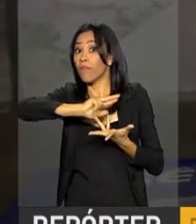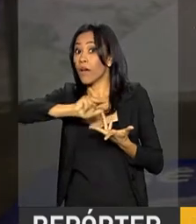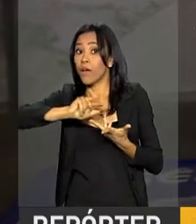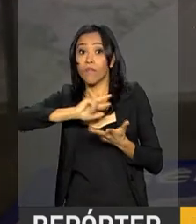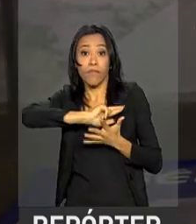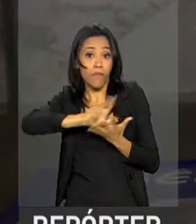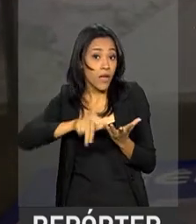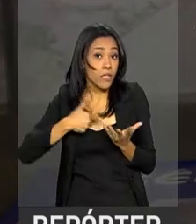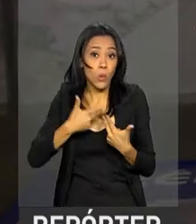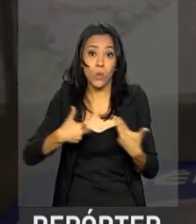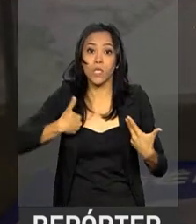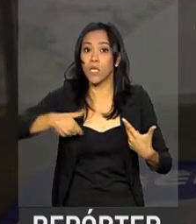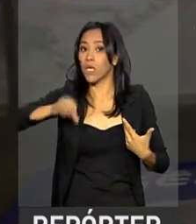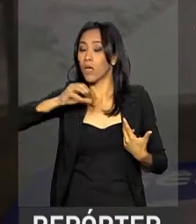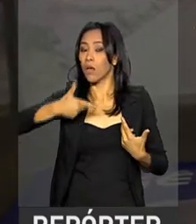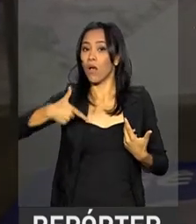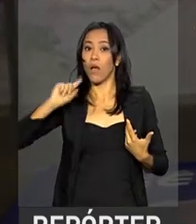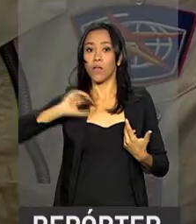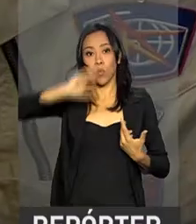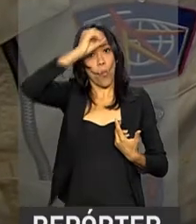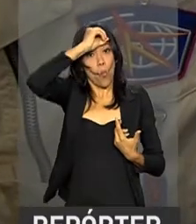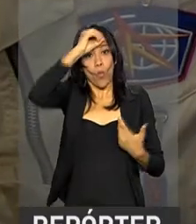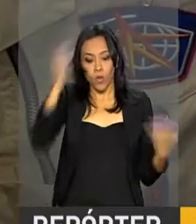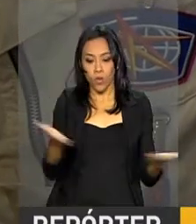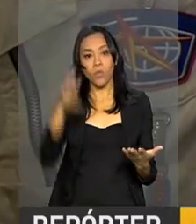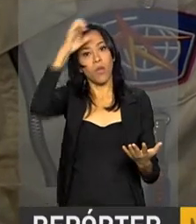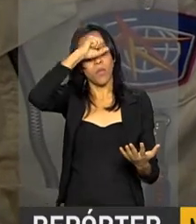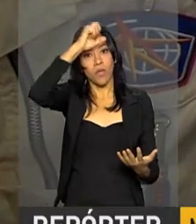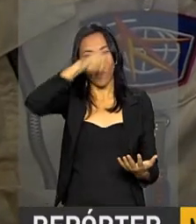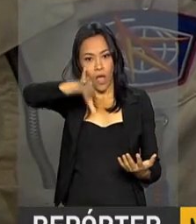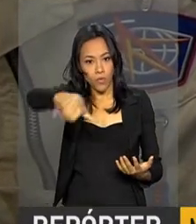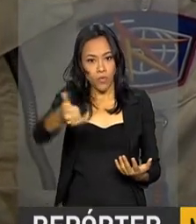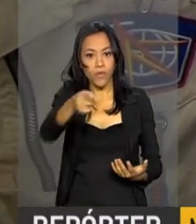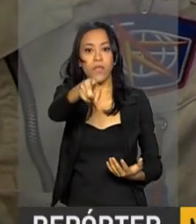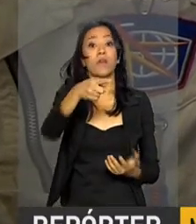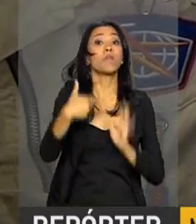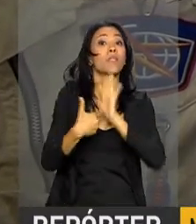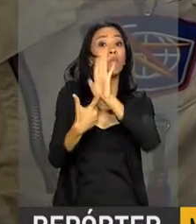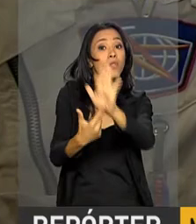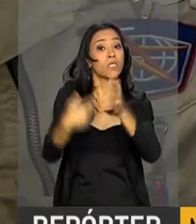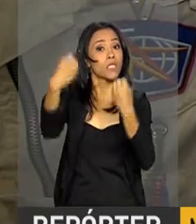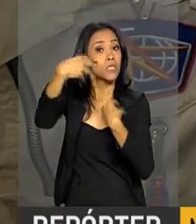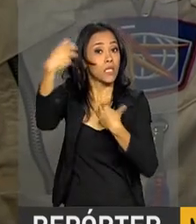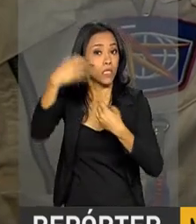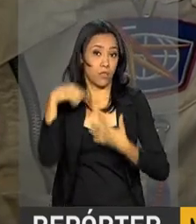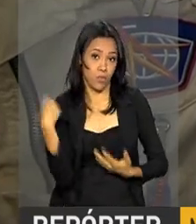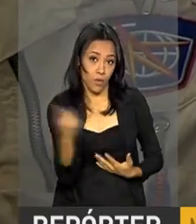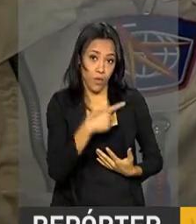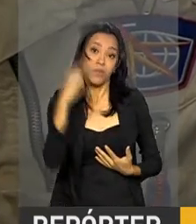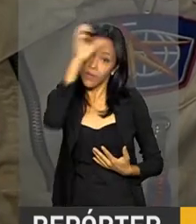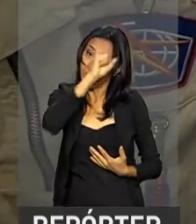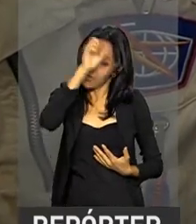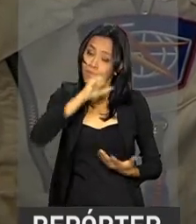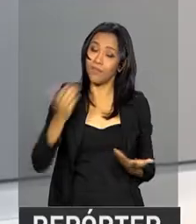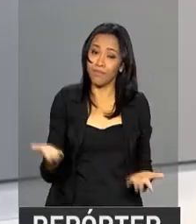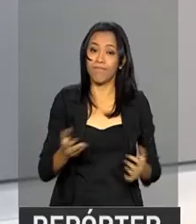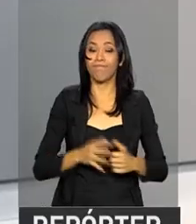e eu aprendi cada vez mais. Precisa aproveitar o que eles estão mostrando para a gente e aprender